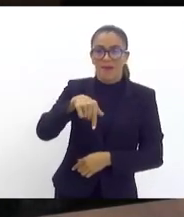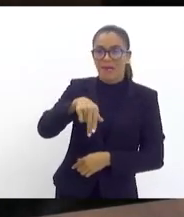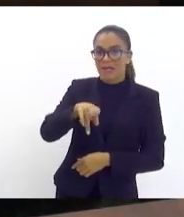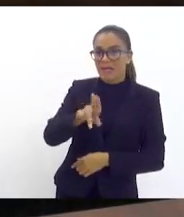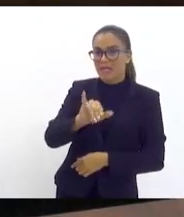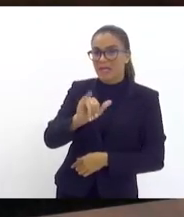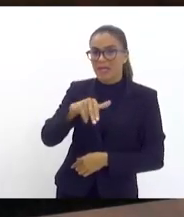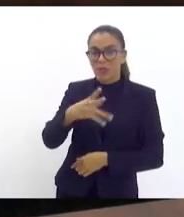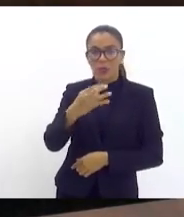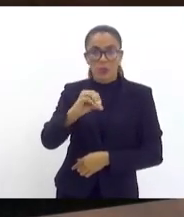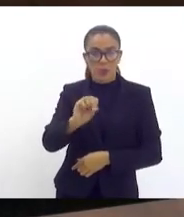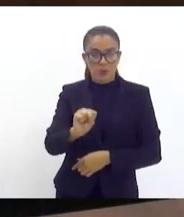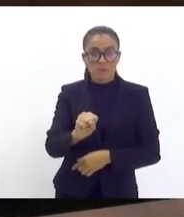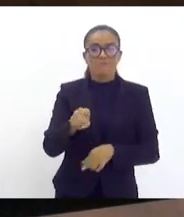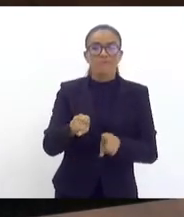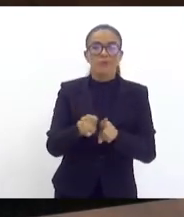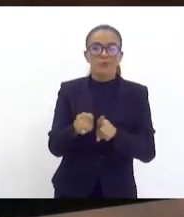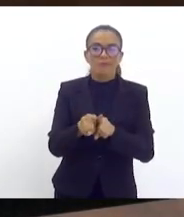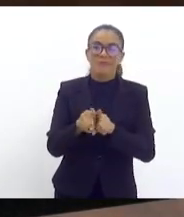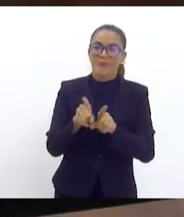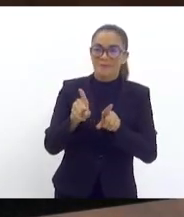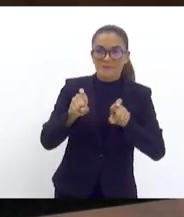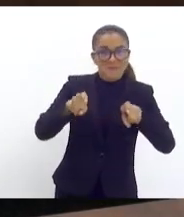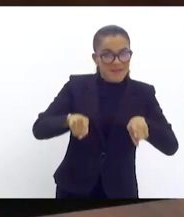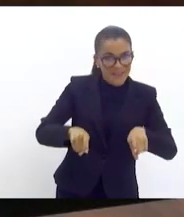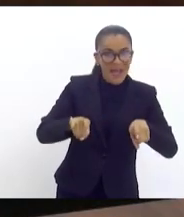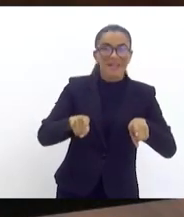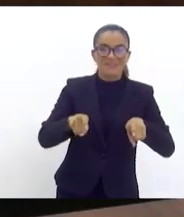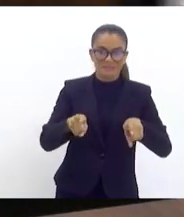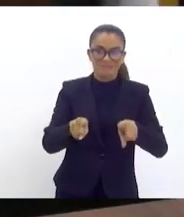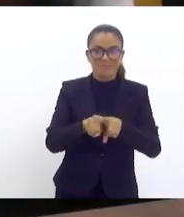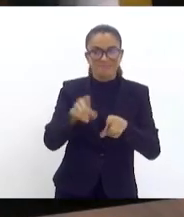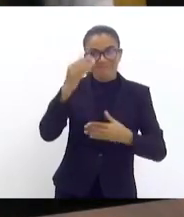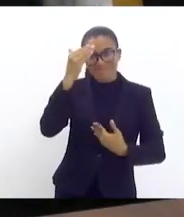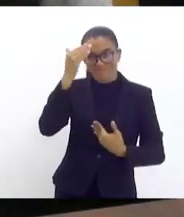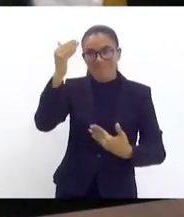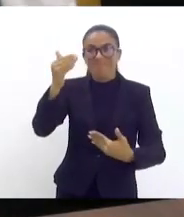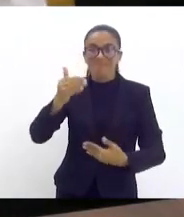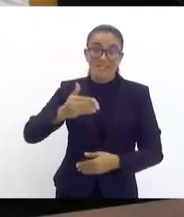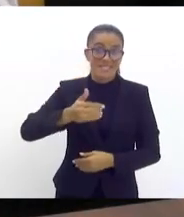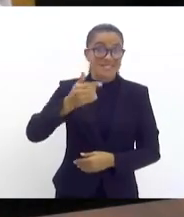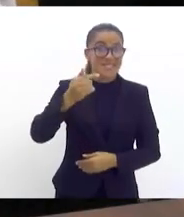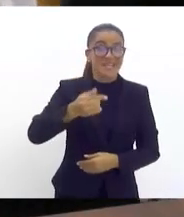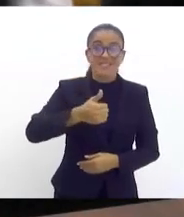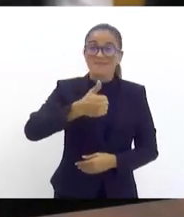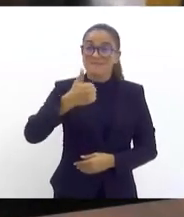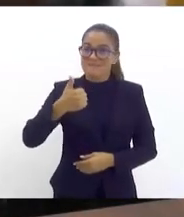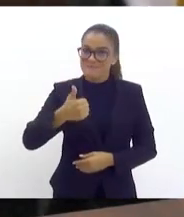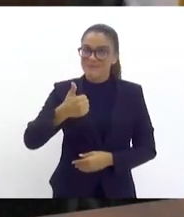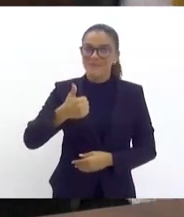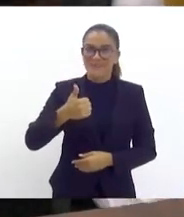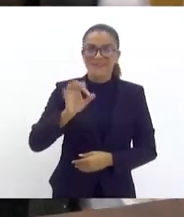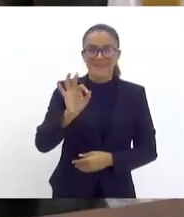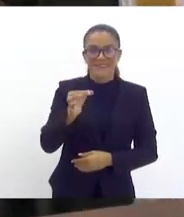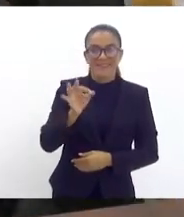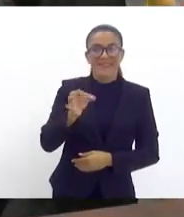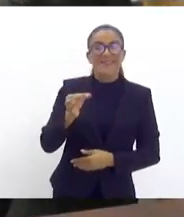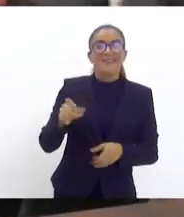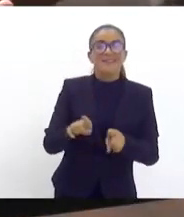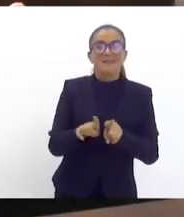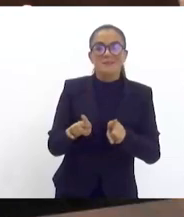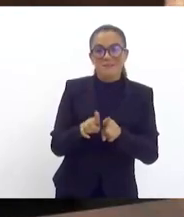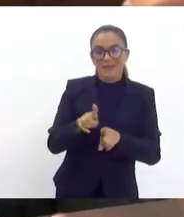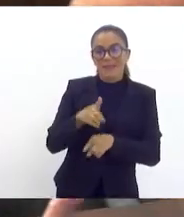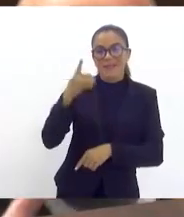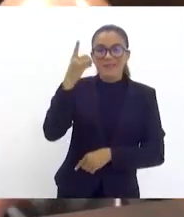constante aos nossos mandatos. Quero aqui fazer esse agradecimento. É o 71º. Esse agradecimento especial é o meu amigo